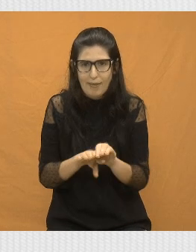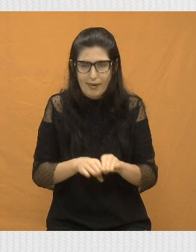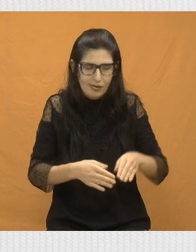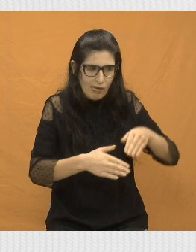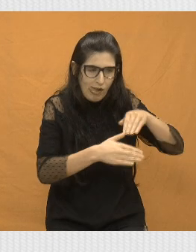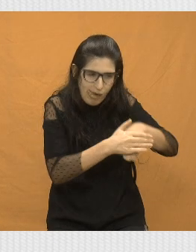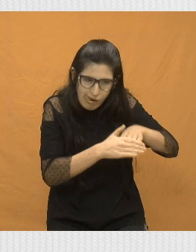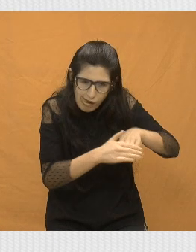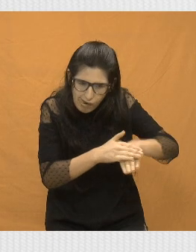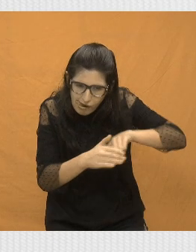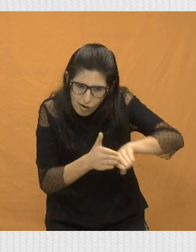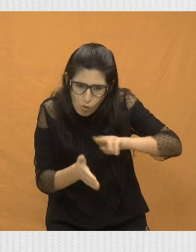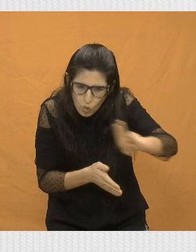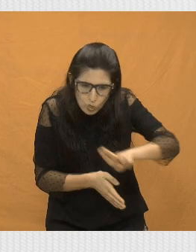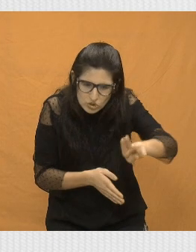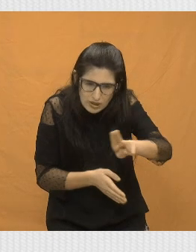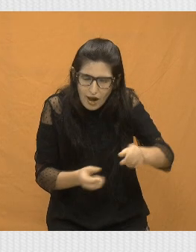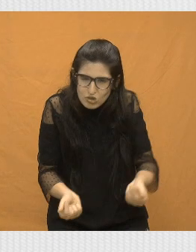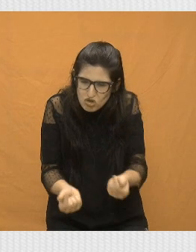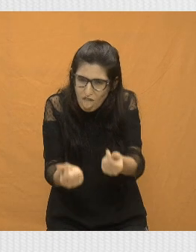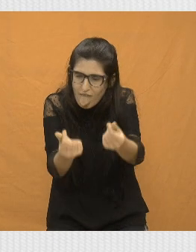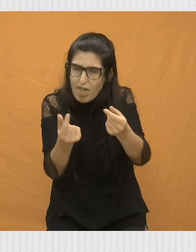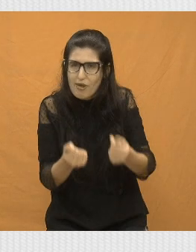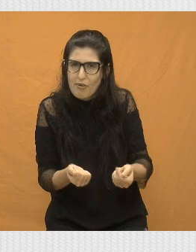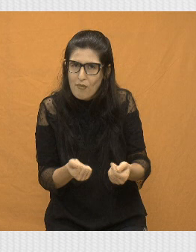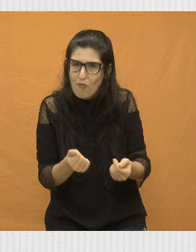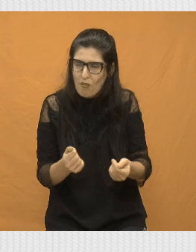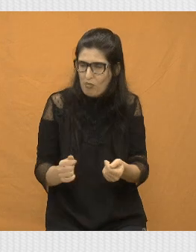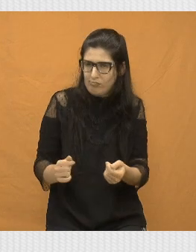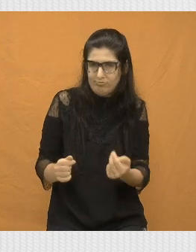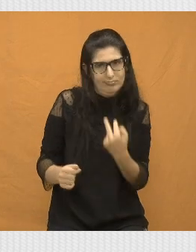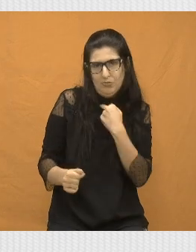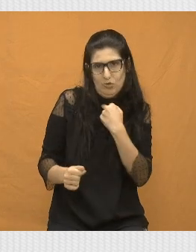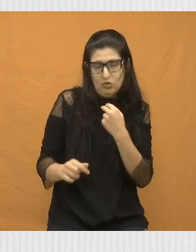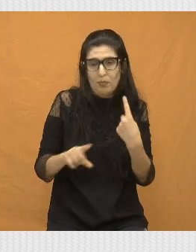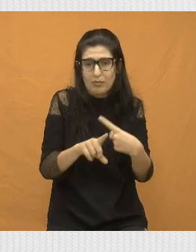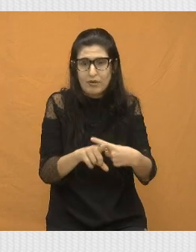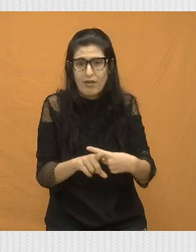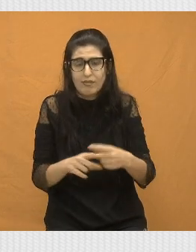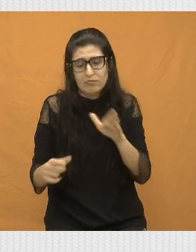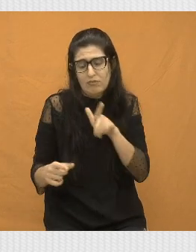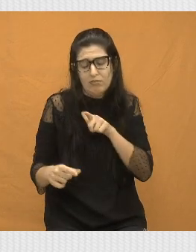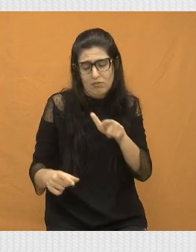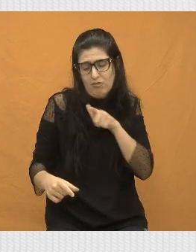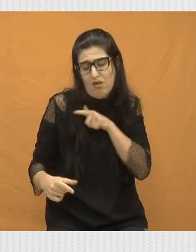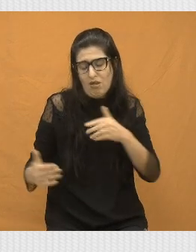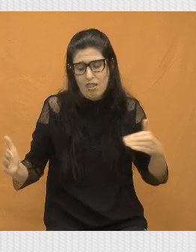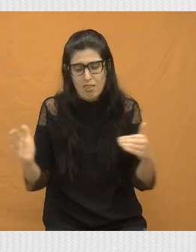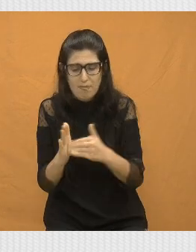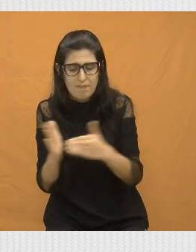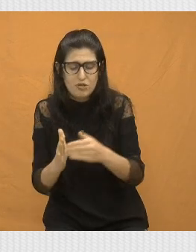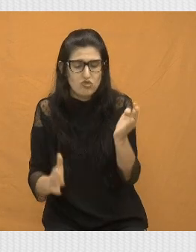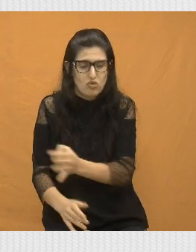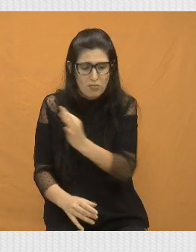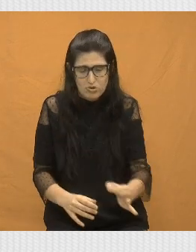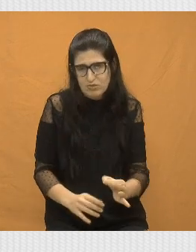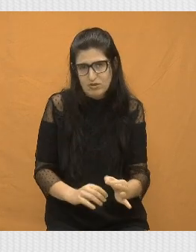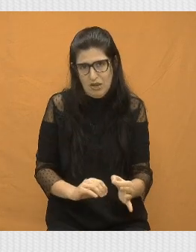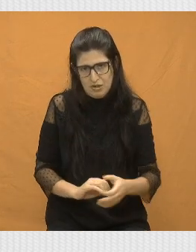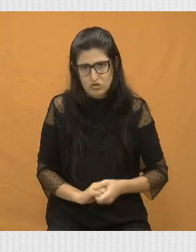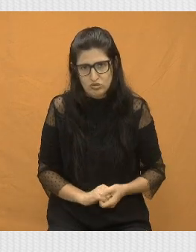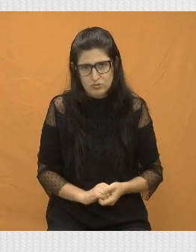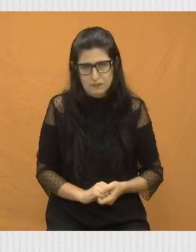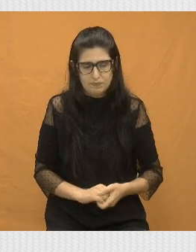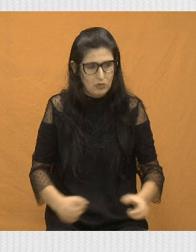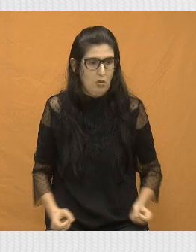torno de 33%, e estamos aqui em torno de 22%. É prudência na hora de executar os gastos e não